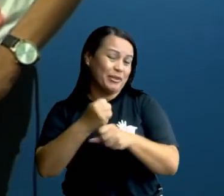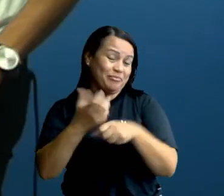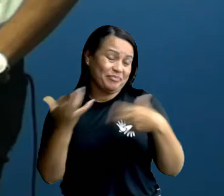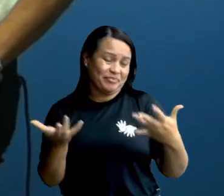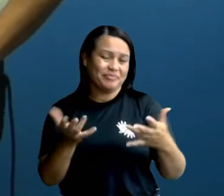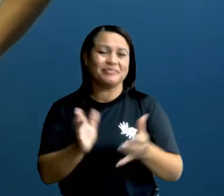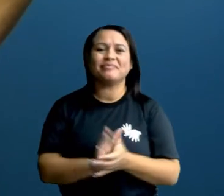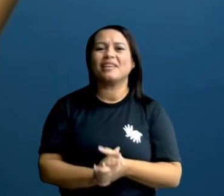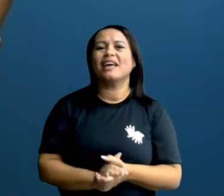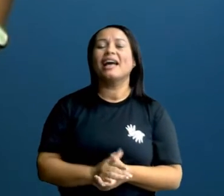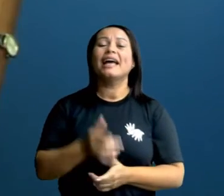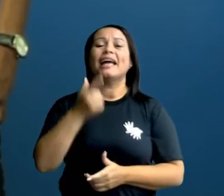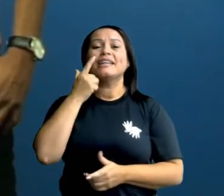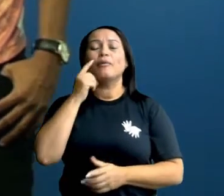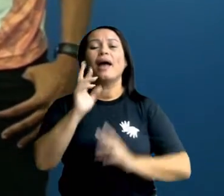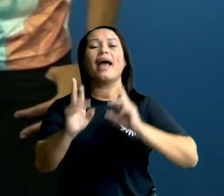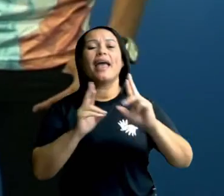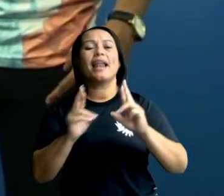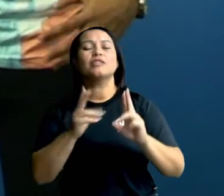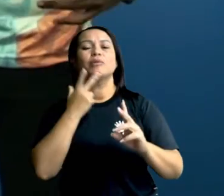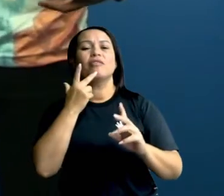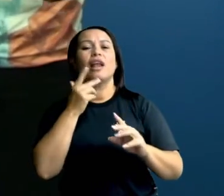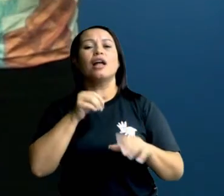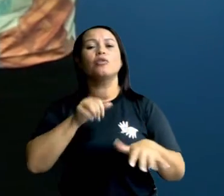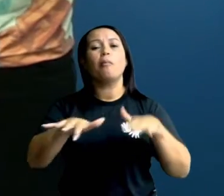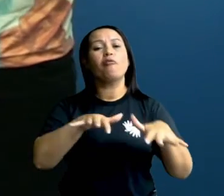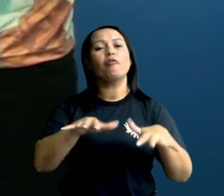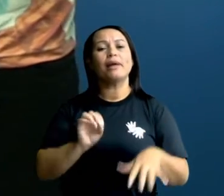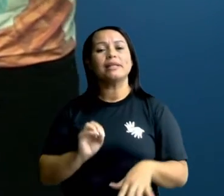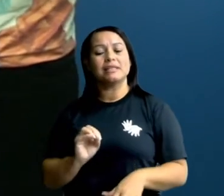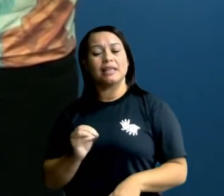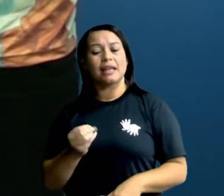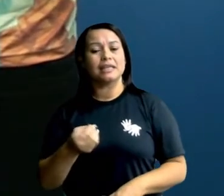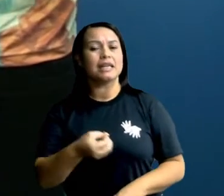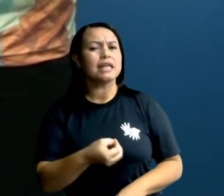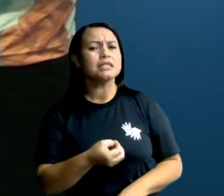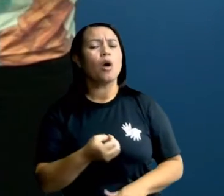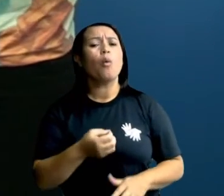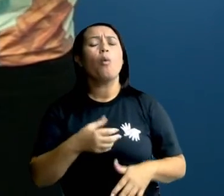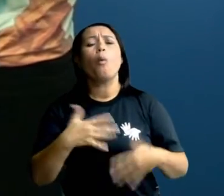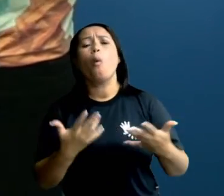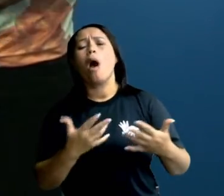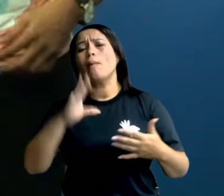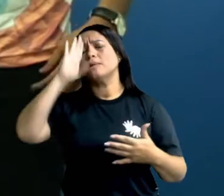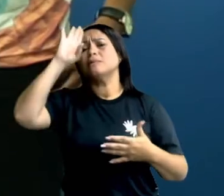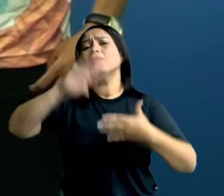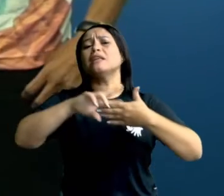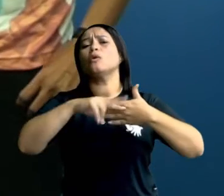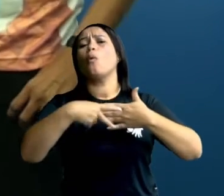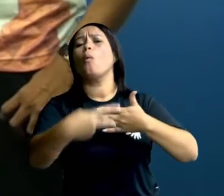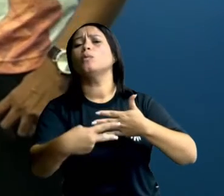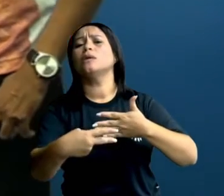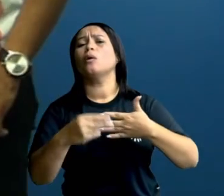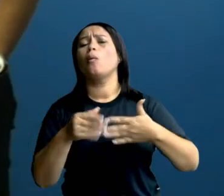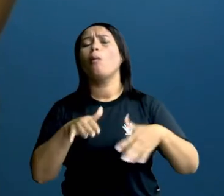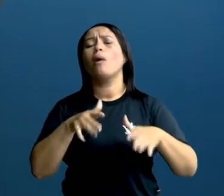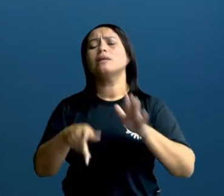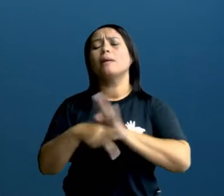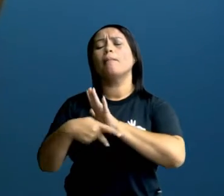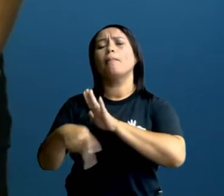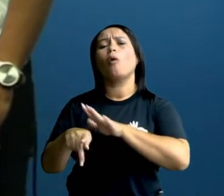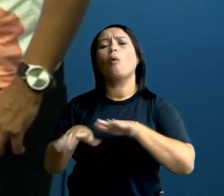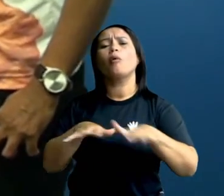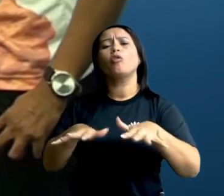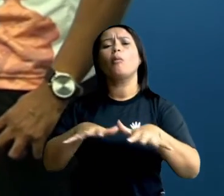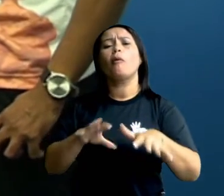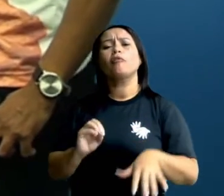isso? Bem, em relação ao movimento de translação, quais seriam as principais consequências, né, desse movimento? Lembrando, o